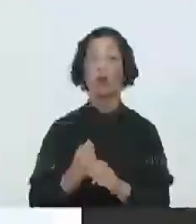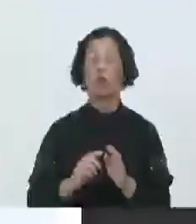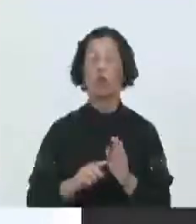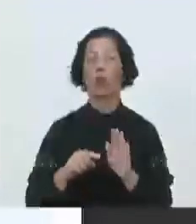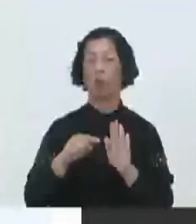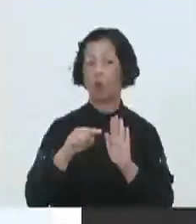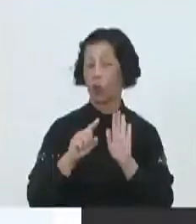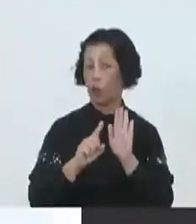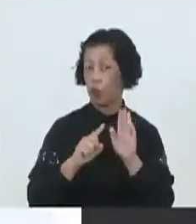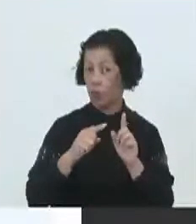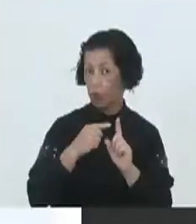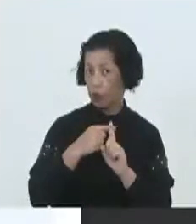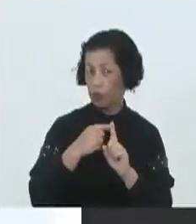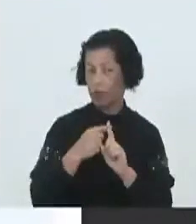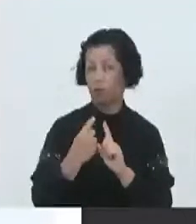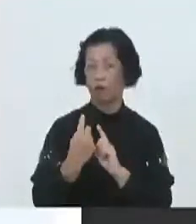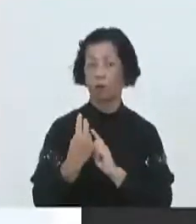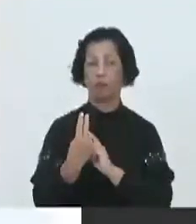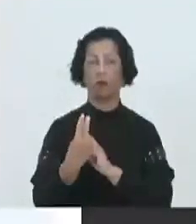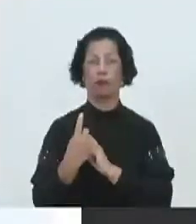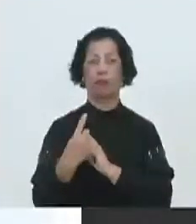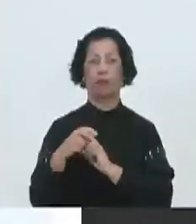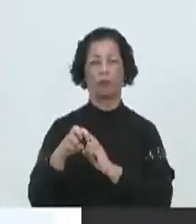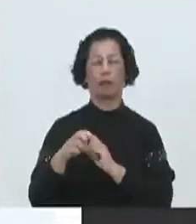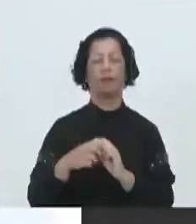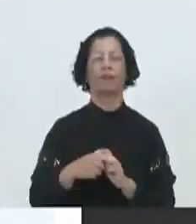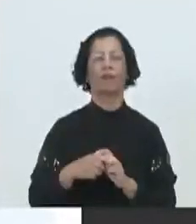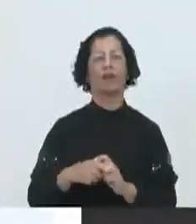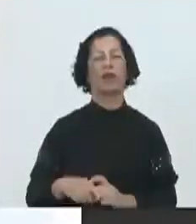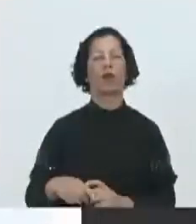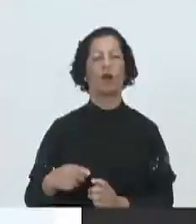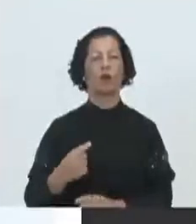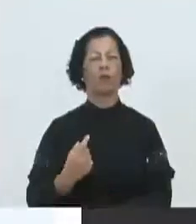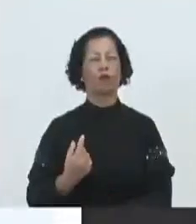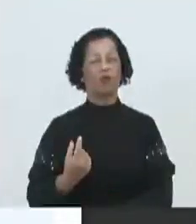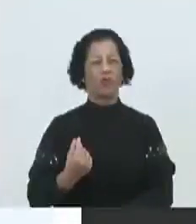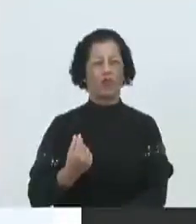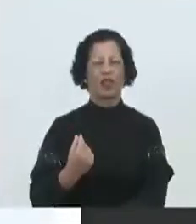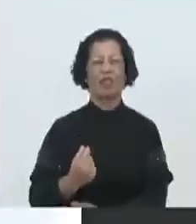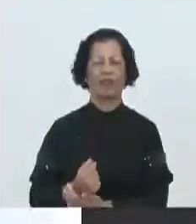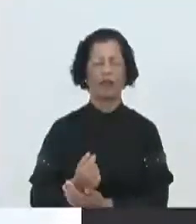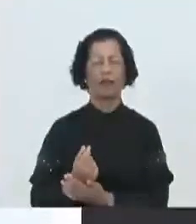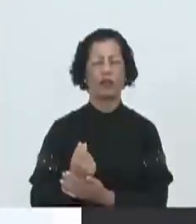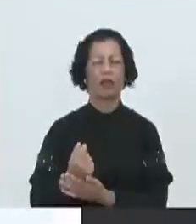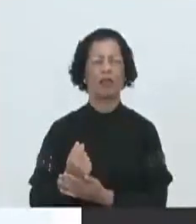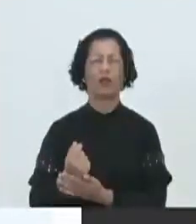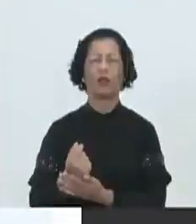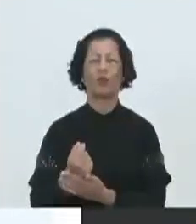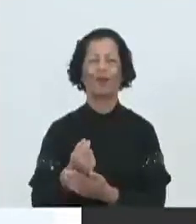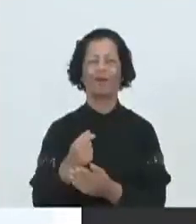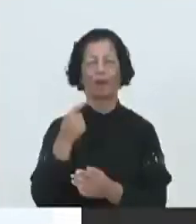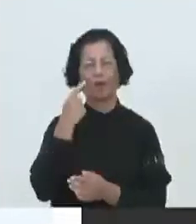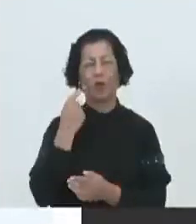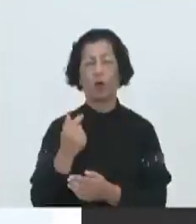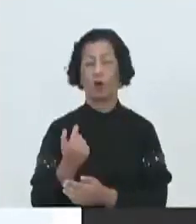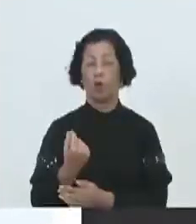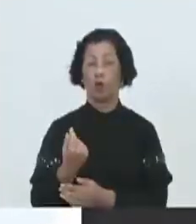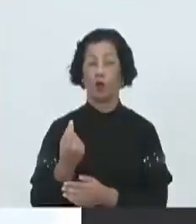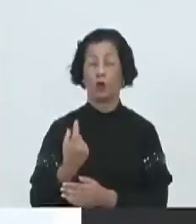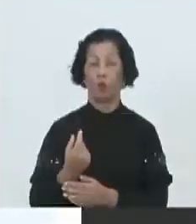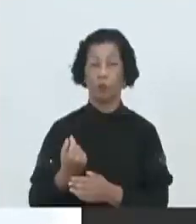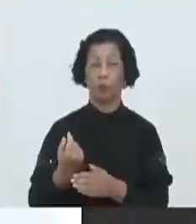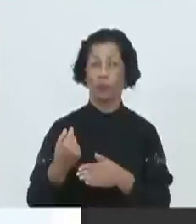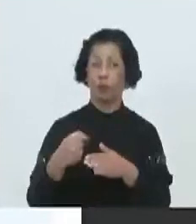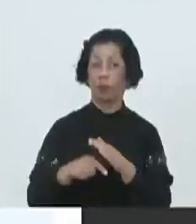positivos já o do fundo financeiro é completamente inverso o fundo financeiro é aquele para